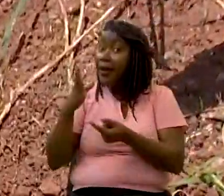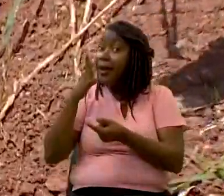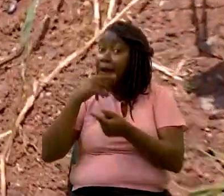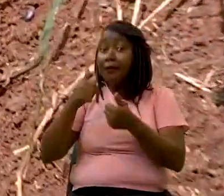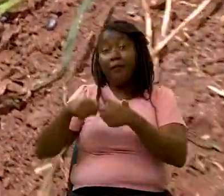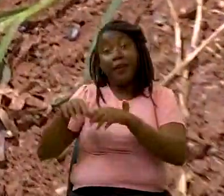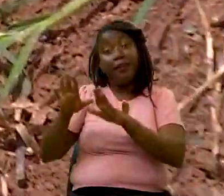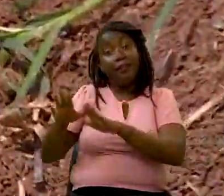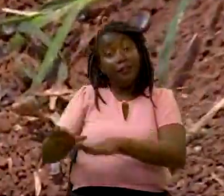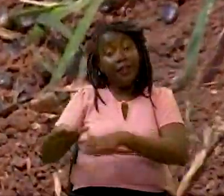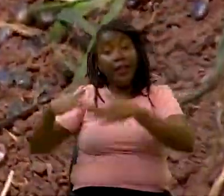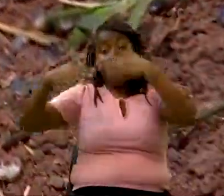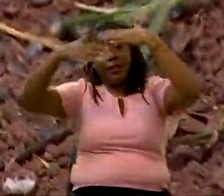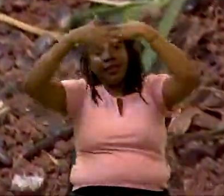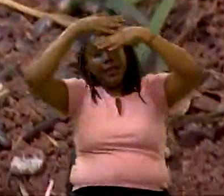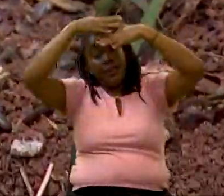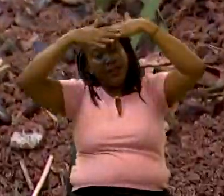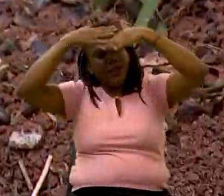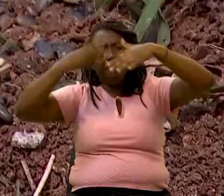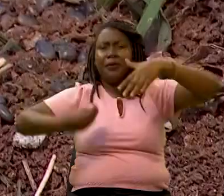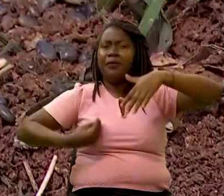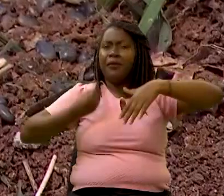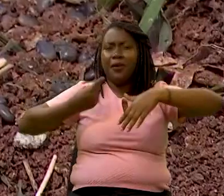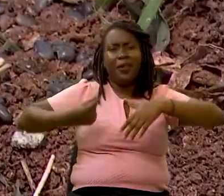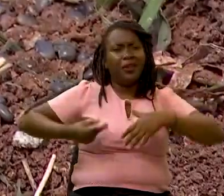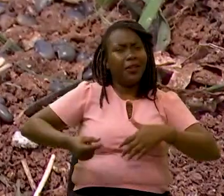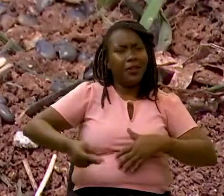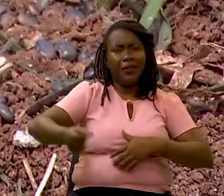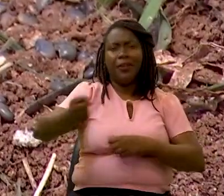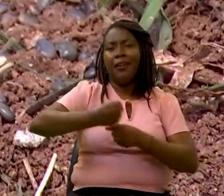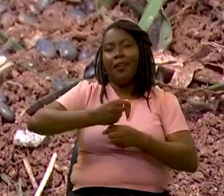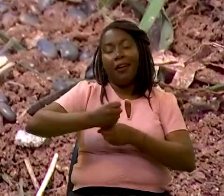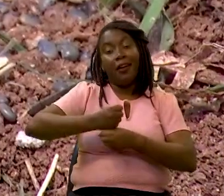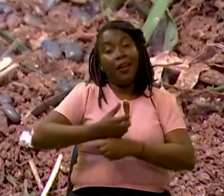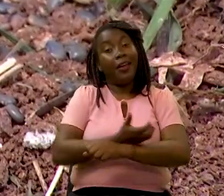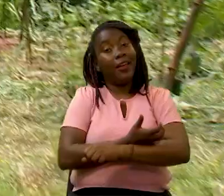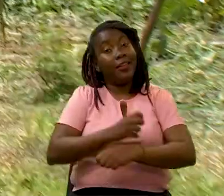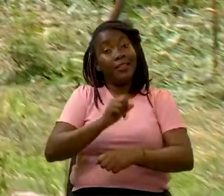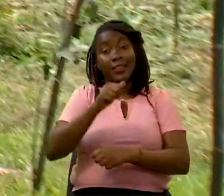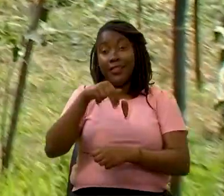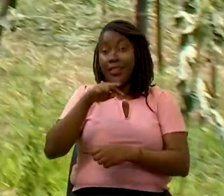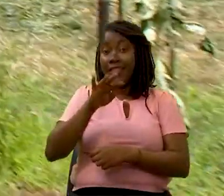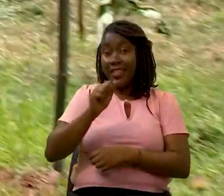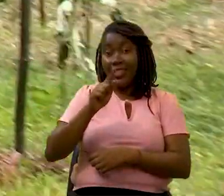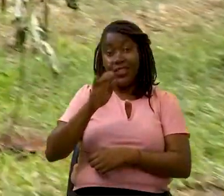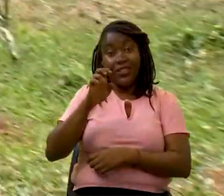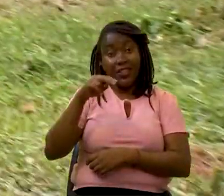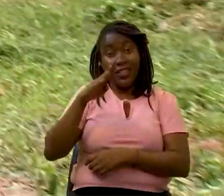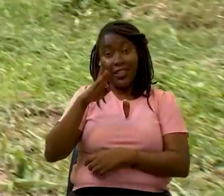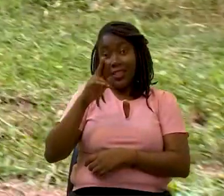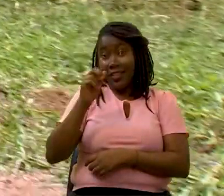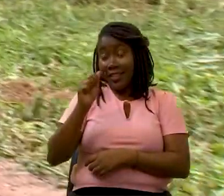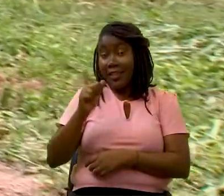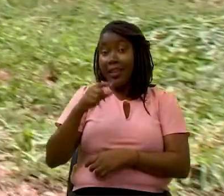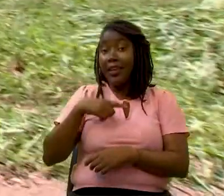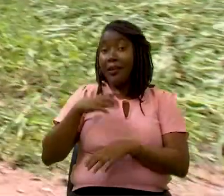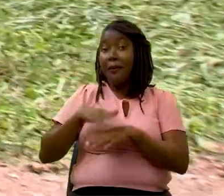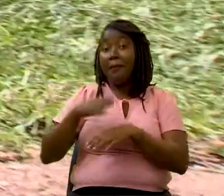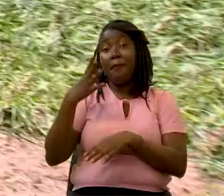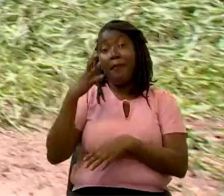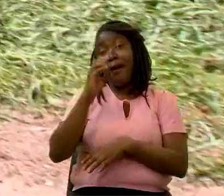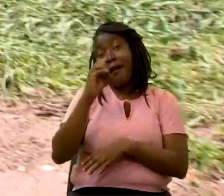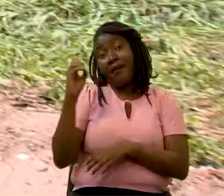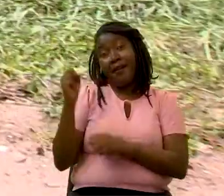nessa área, né? Que é o que vai dar sombra e vão viver aí por muitos e muitos anos. Lá na Mata de Santa Genebra a gente tem jequitibás de mais de 400